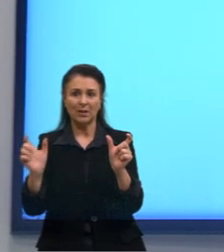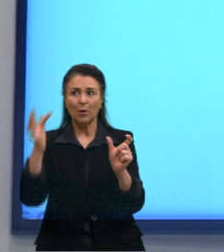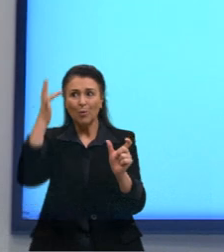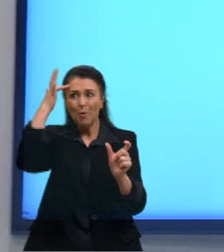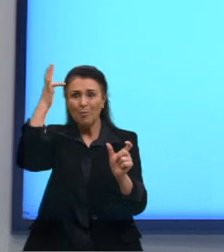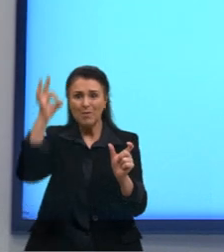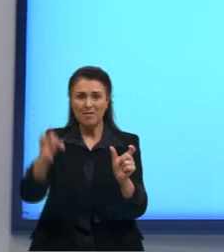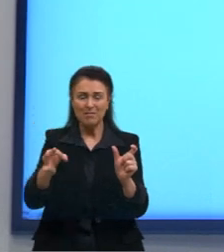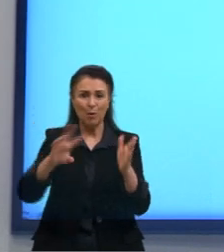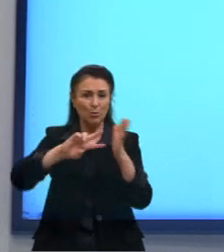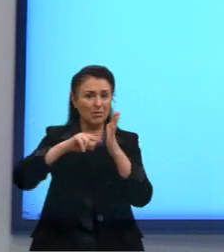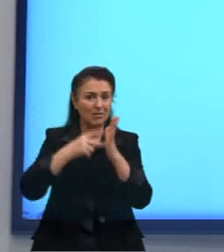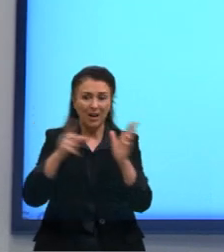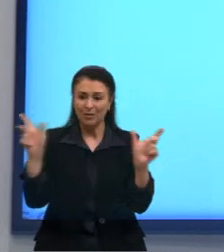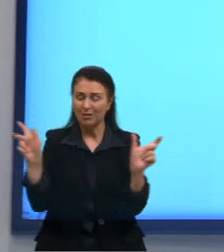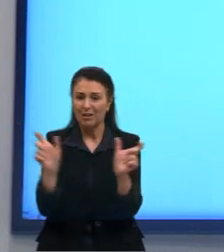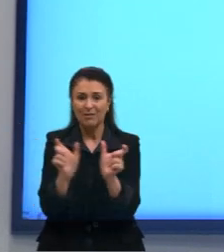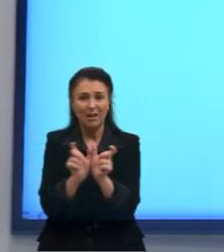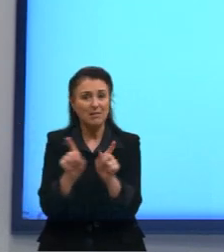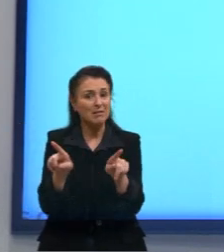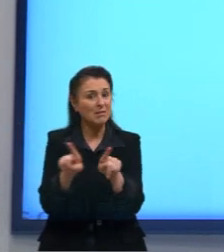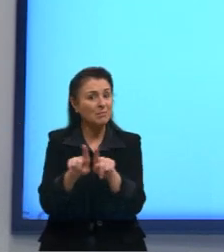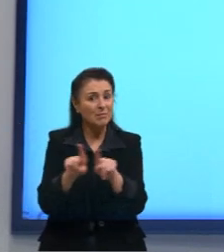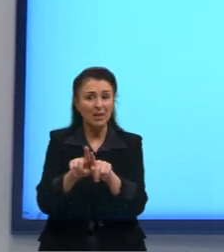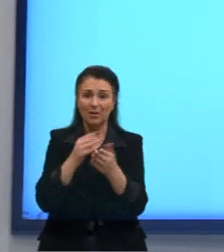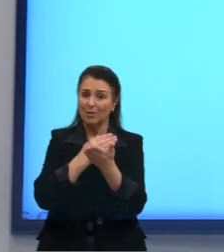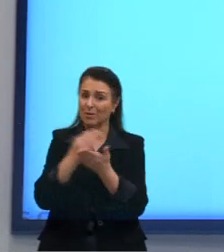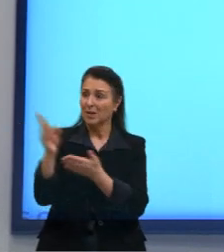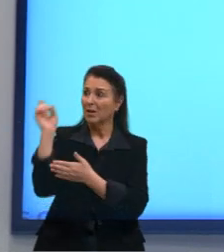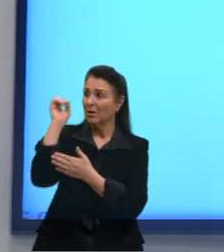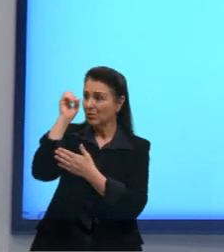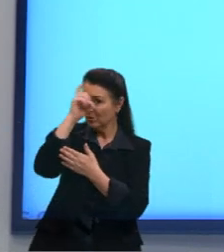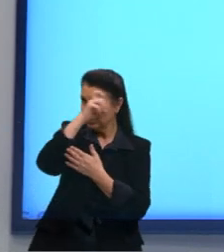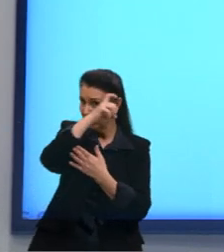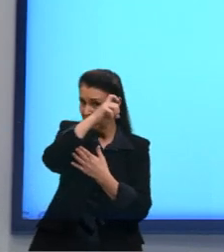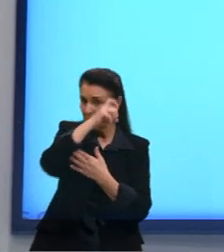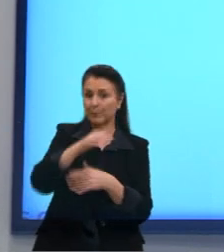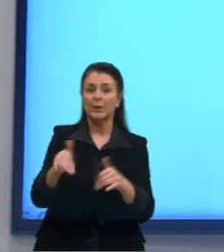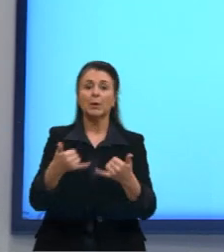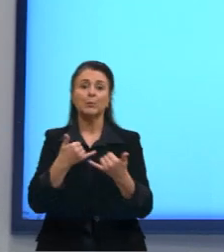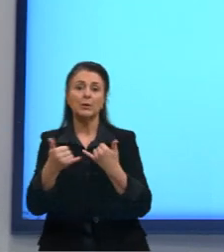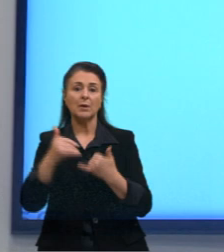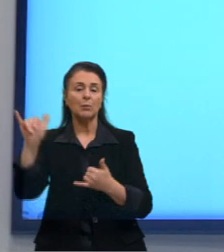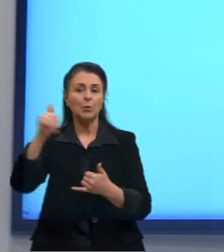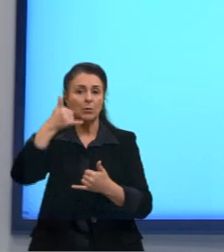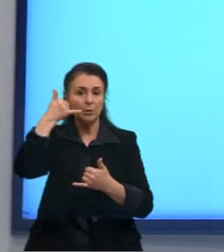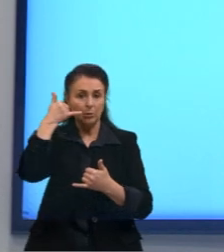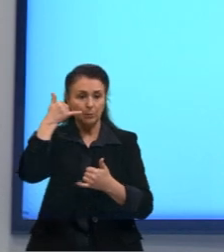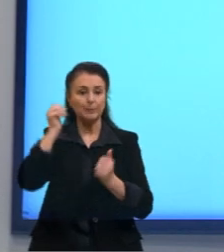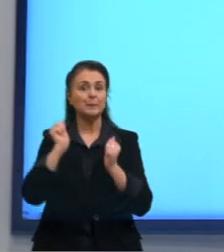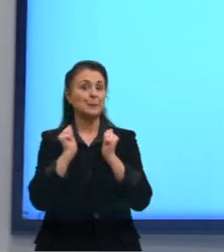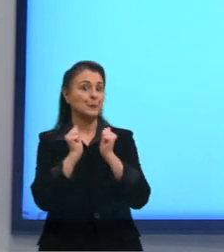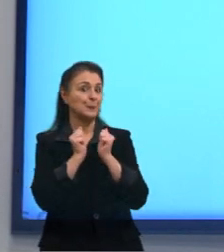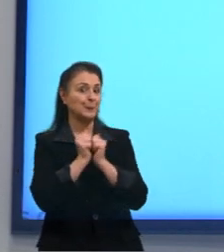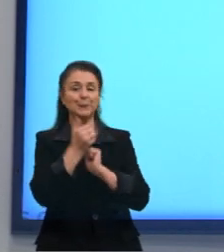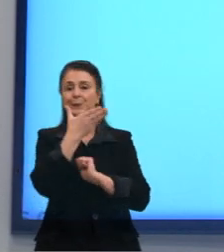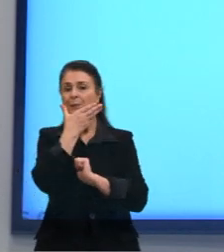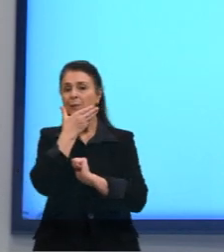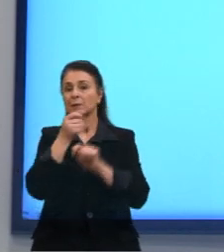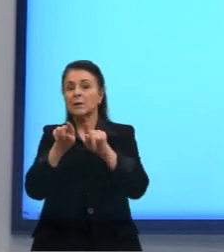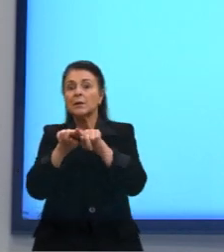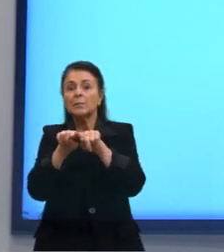do significado da frase olhem esse outro exemplo o celular se tornou um grande aliado do homem